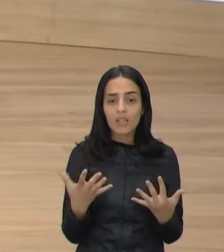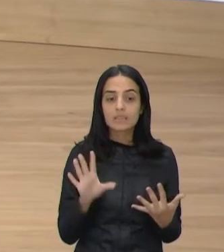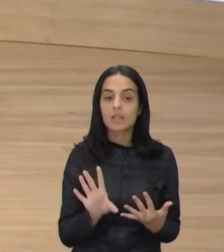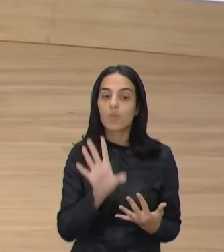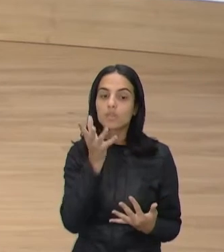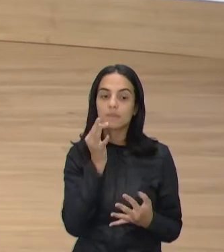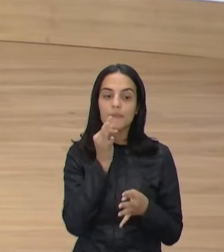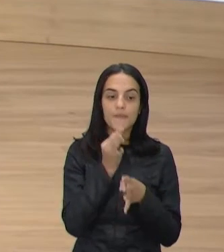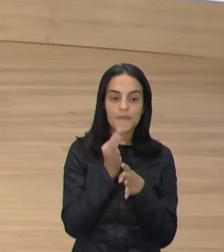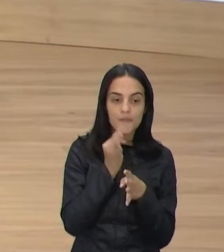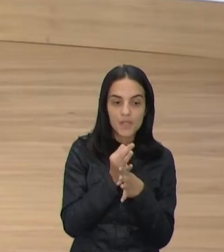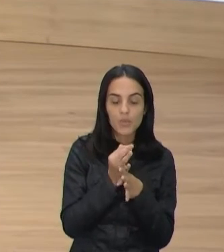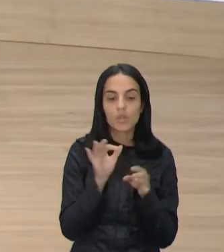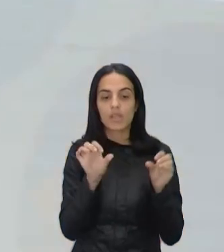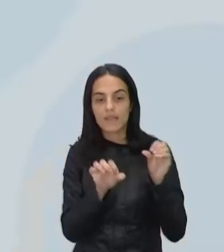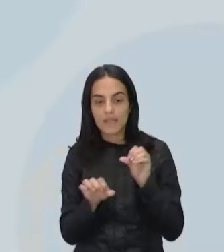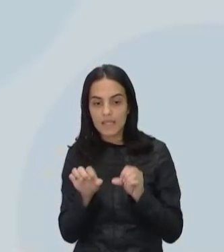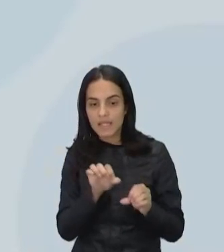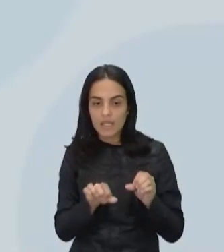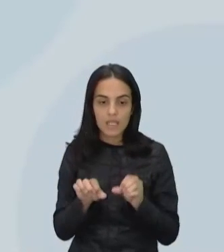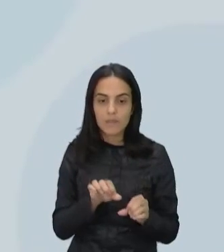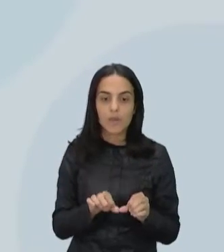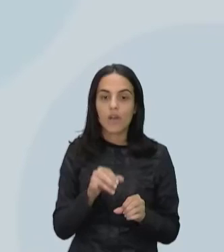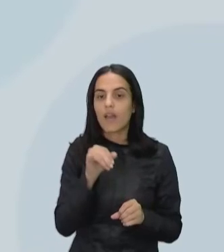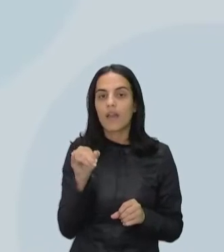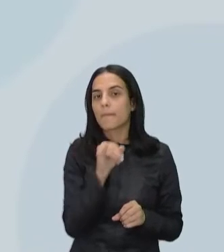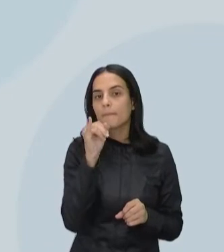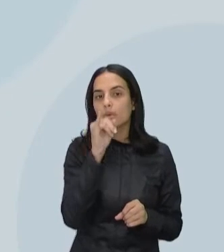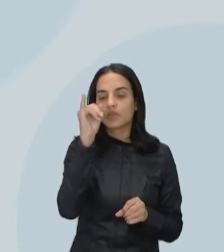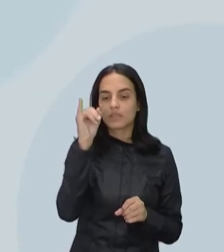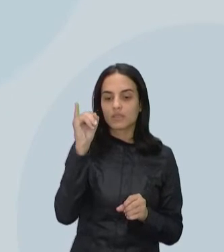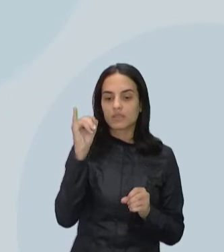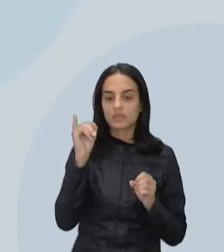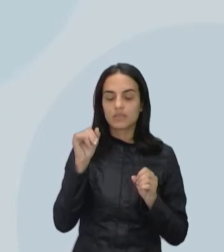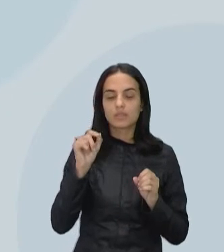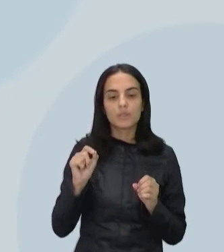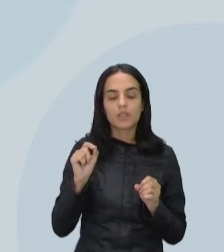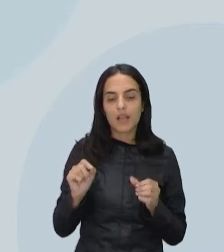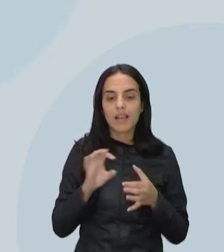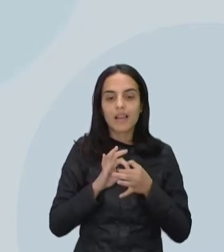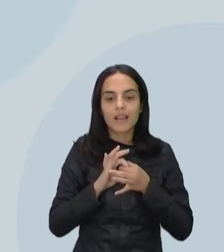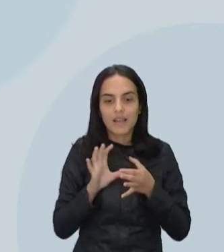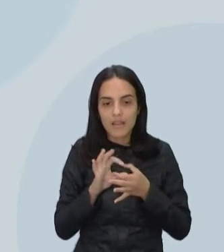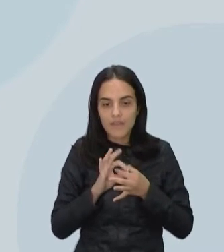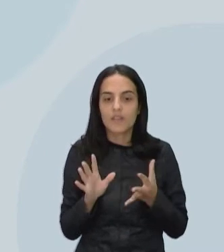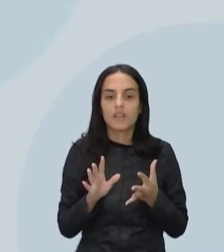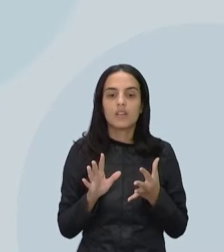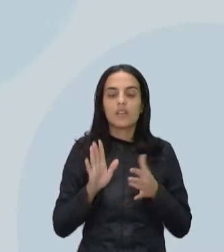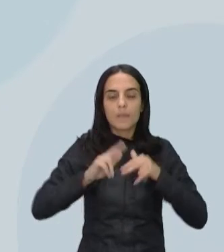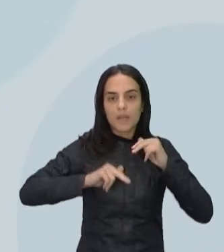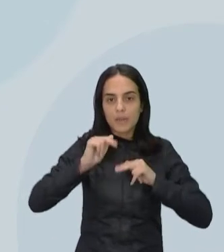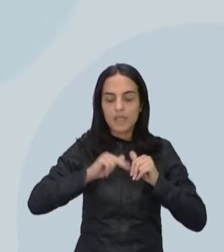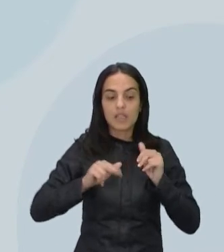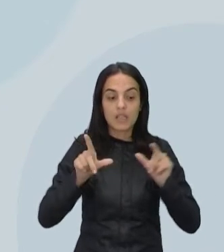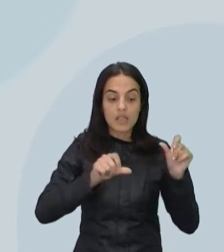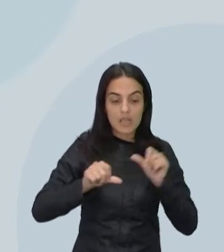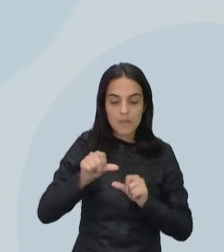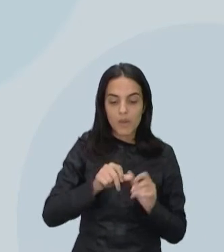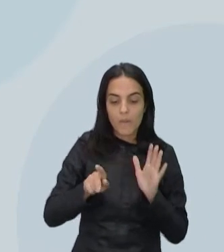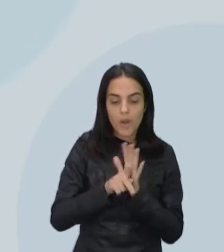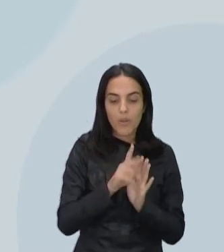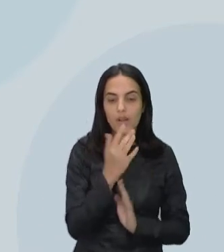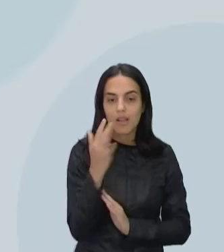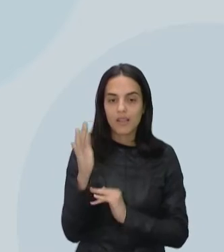fenômenos físicos e químicos são importantes para a disponibilização dos elementos químicos na natureza?